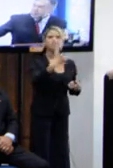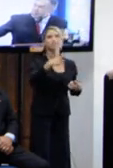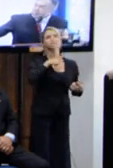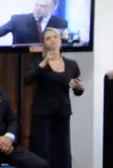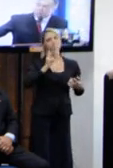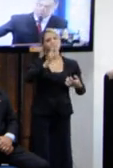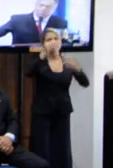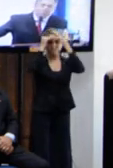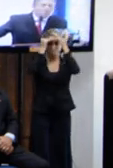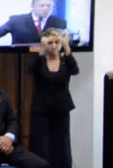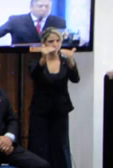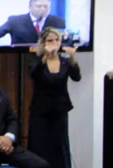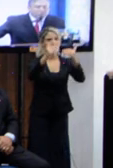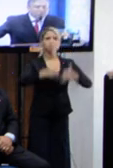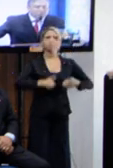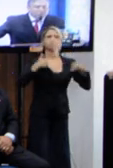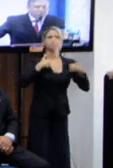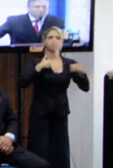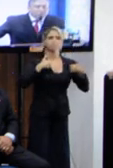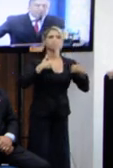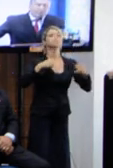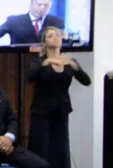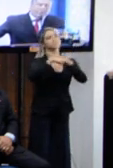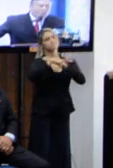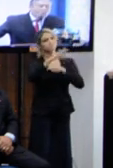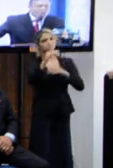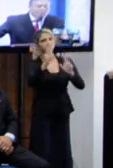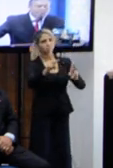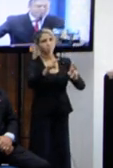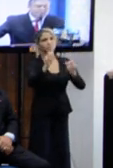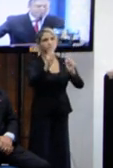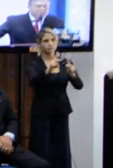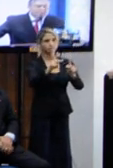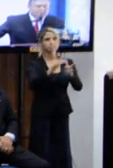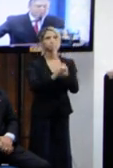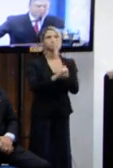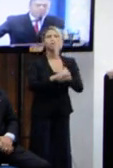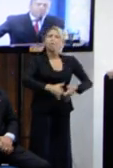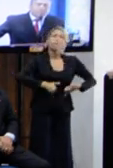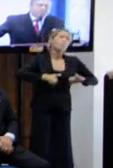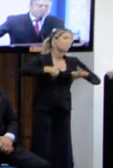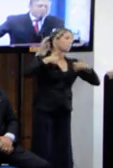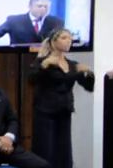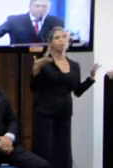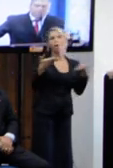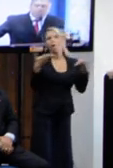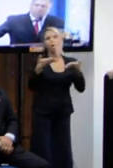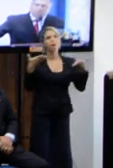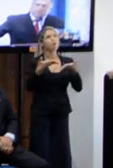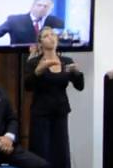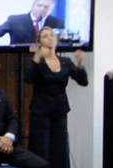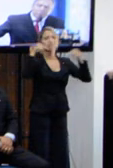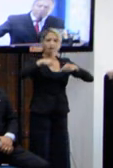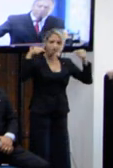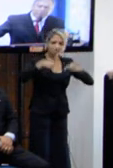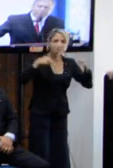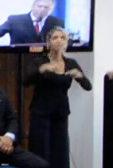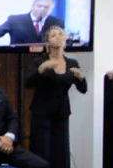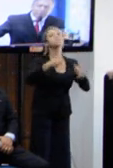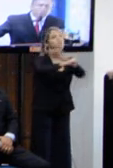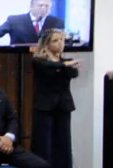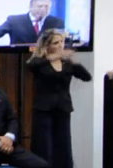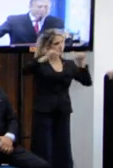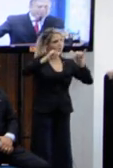dignidade. Então, não vou me estender muito, é uma honra estar com vocês aqui, e dizer para vocês, seremos